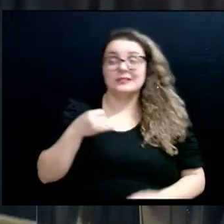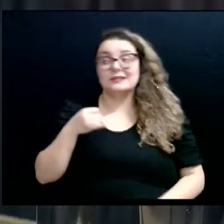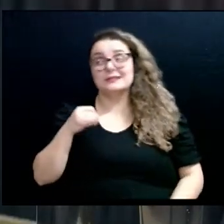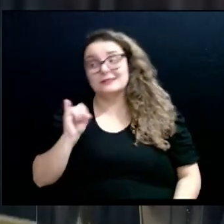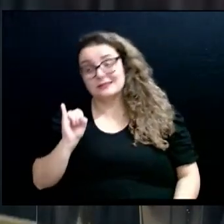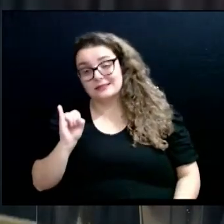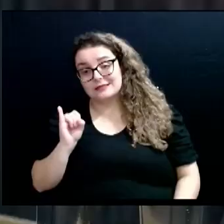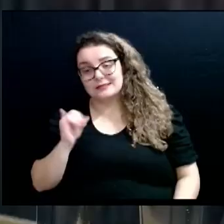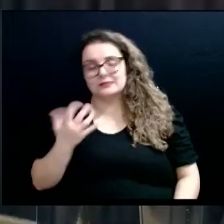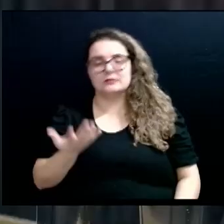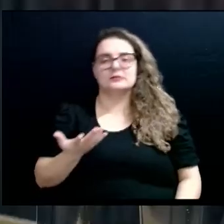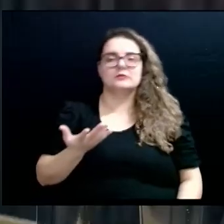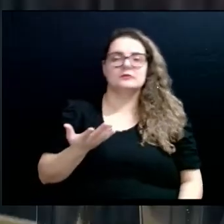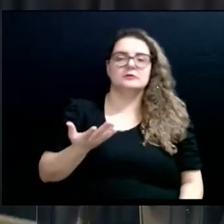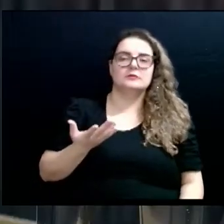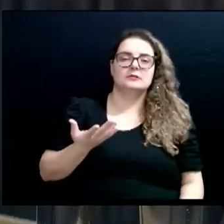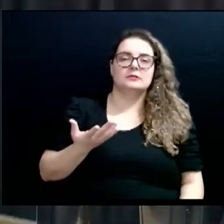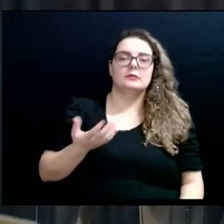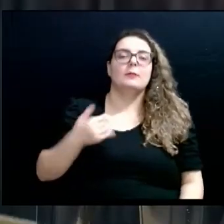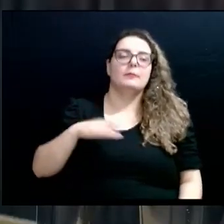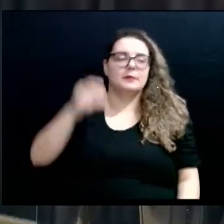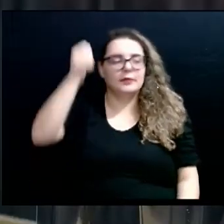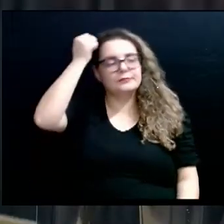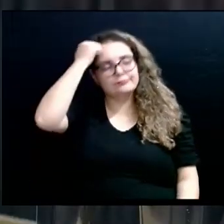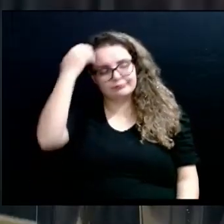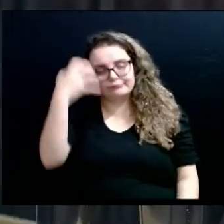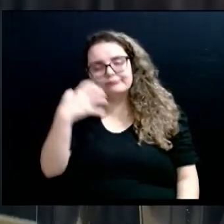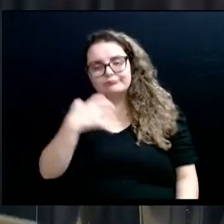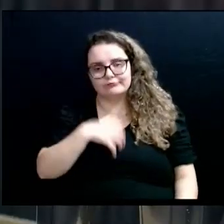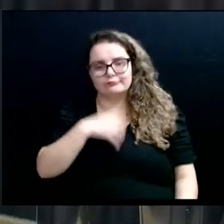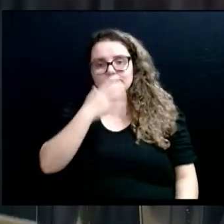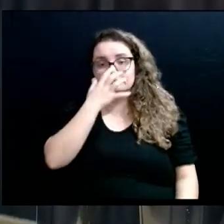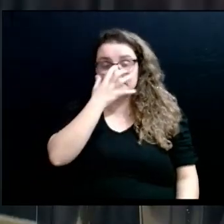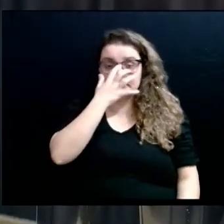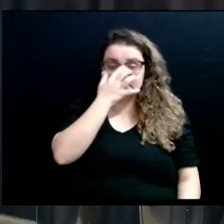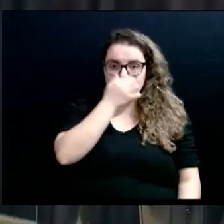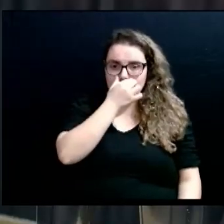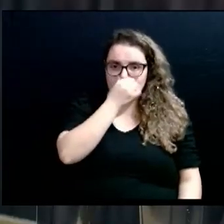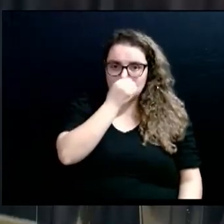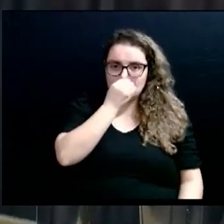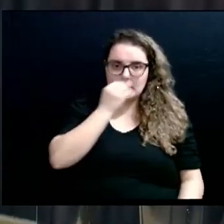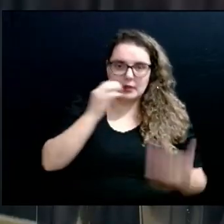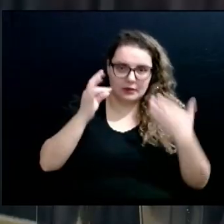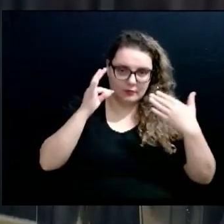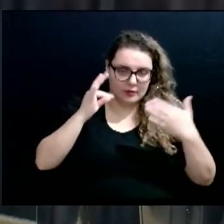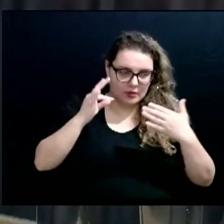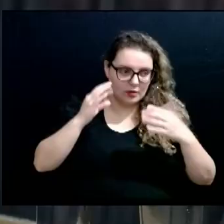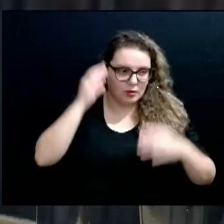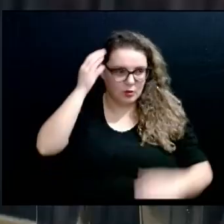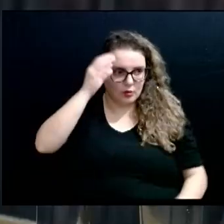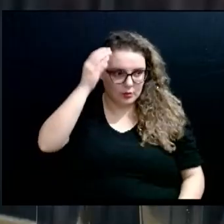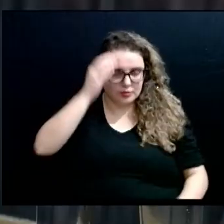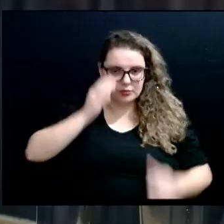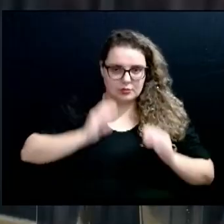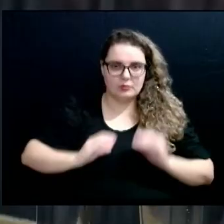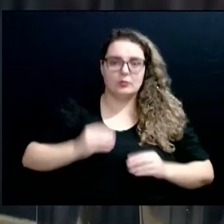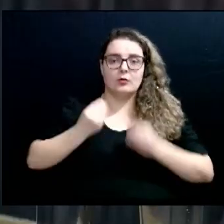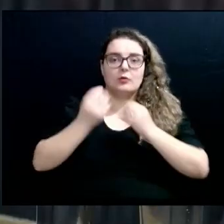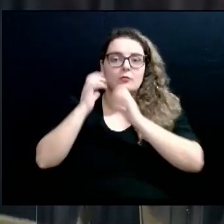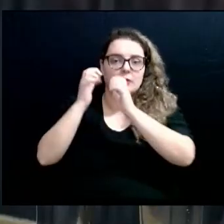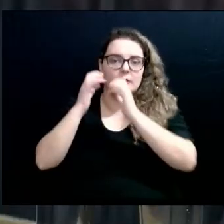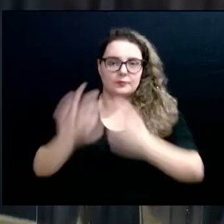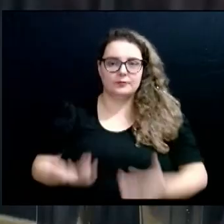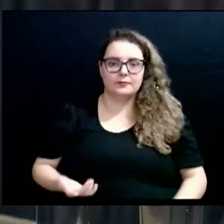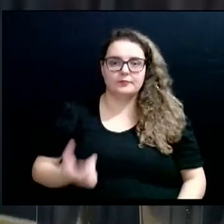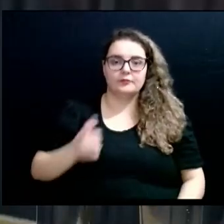culpa a gente sente, né? Então, na TCC, na terapia cognitivo-comportamental, a gente entende como funciona o nosso cérebro. A gente tem